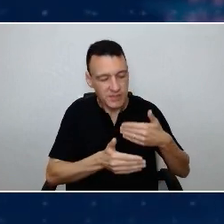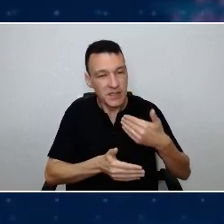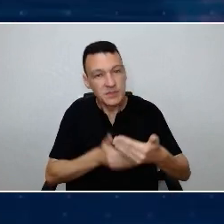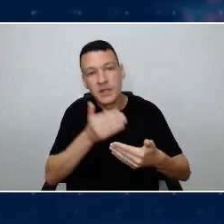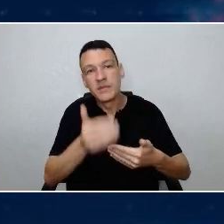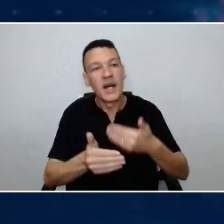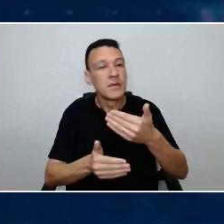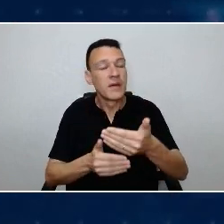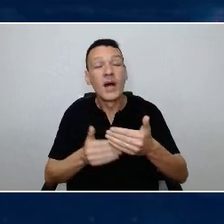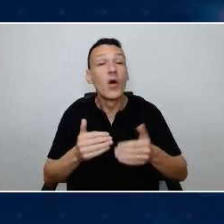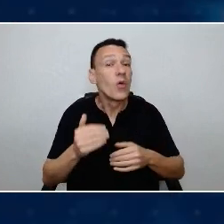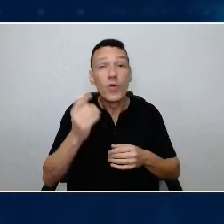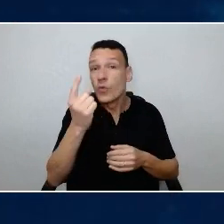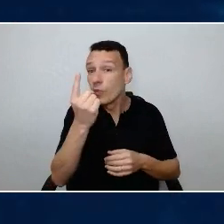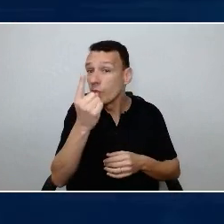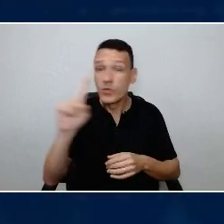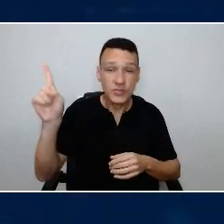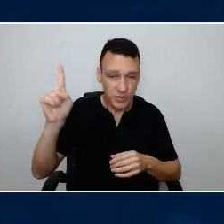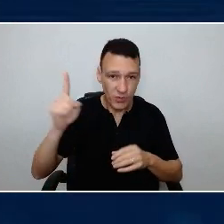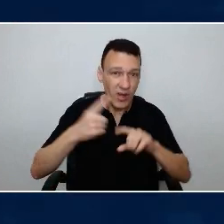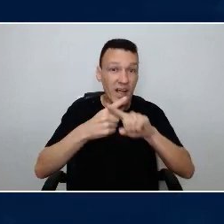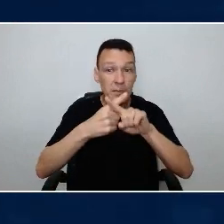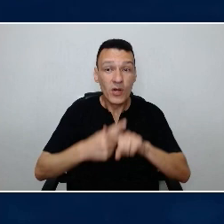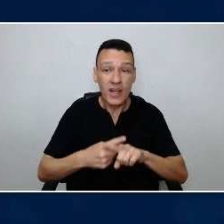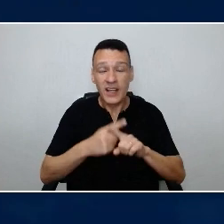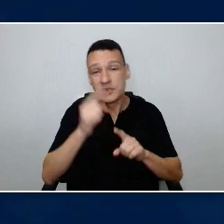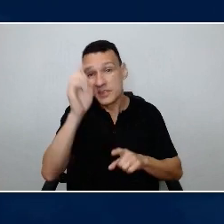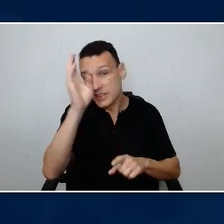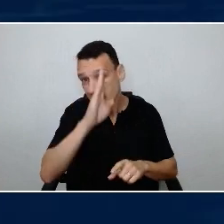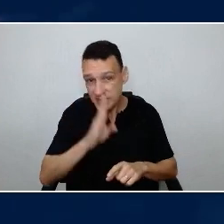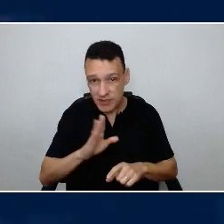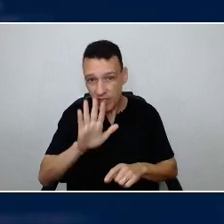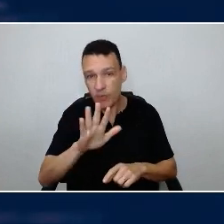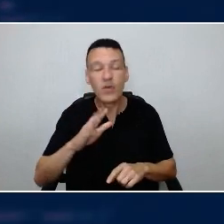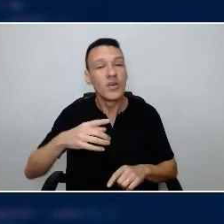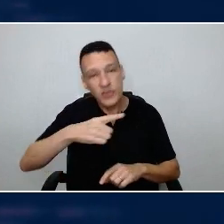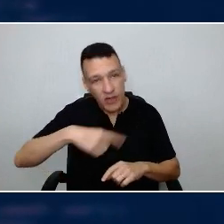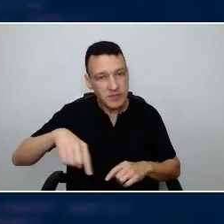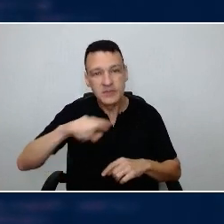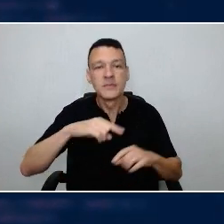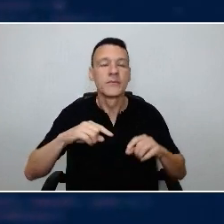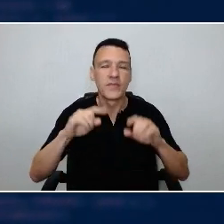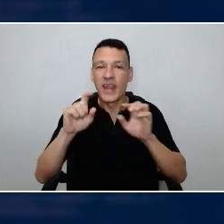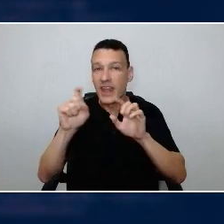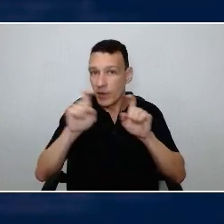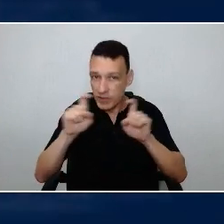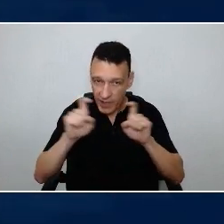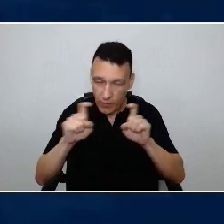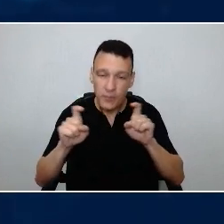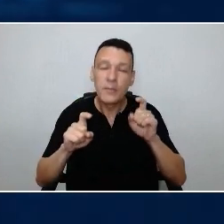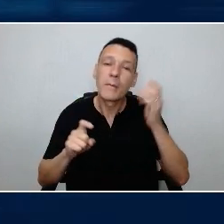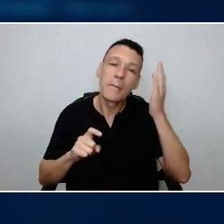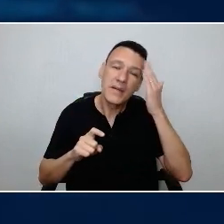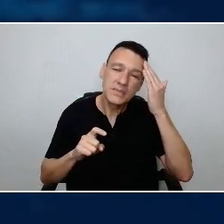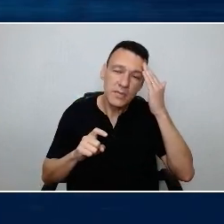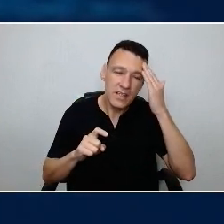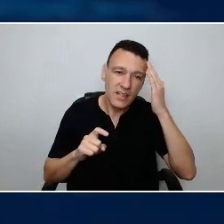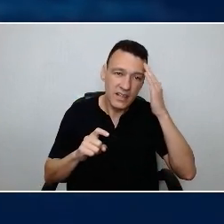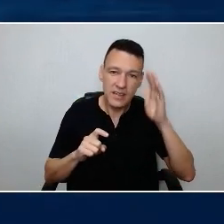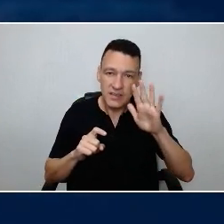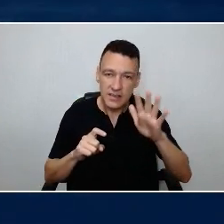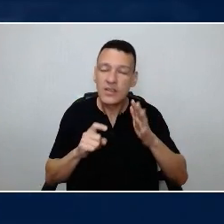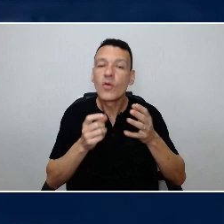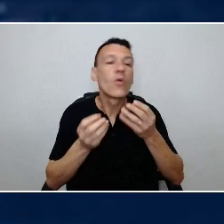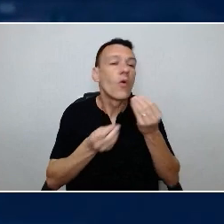teve que fazer uma uma reunião online para saber como é que tava cada ponto da da Startup delas como é que elas